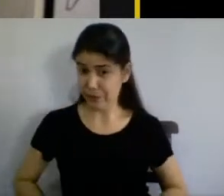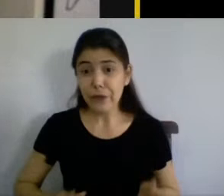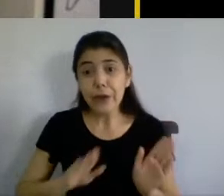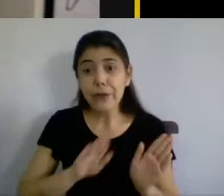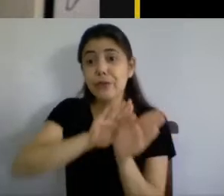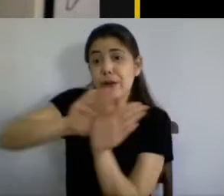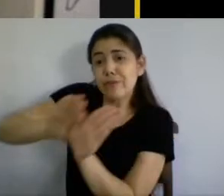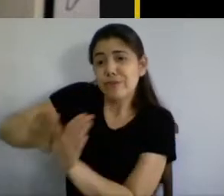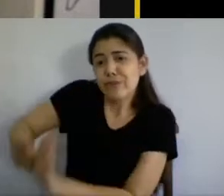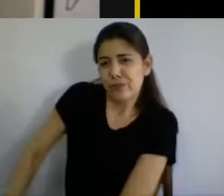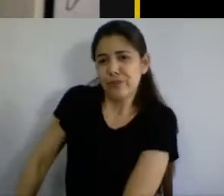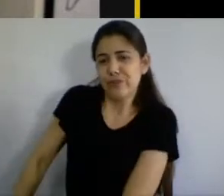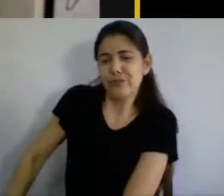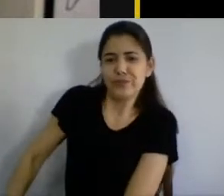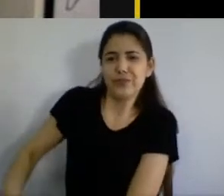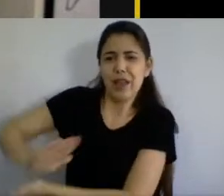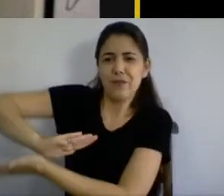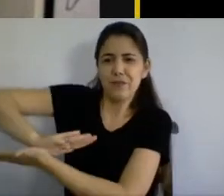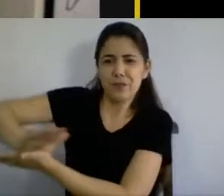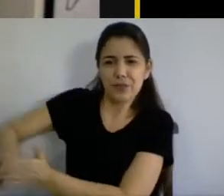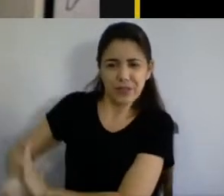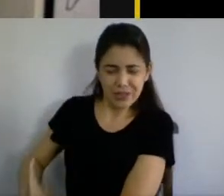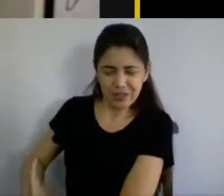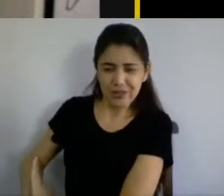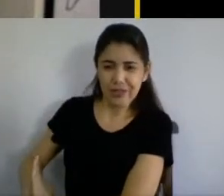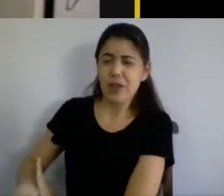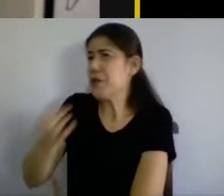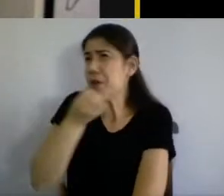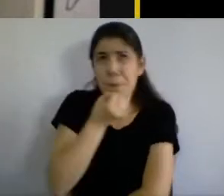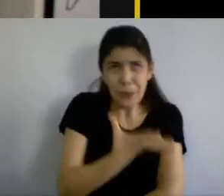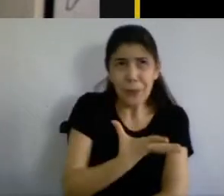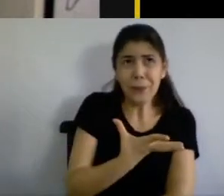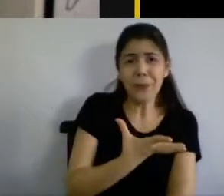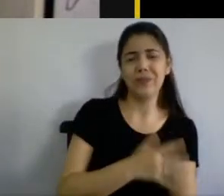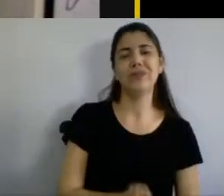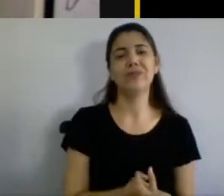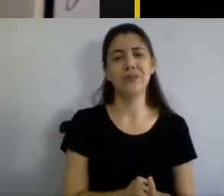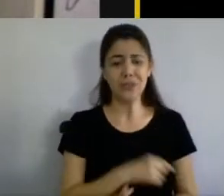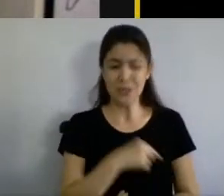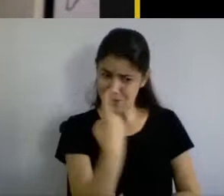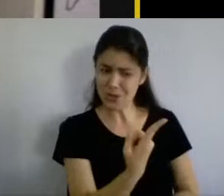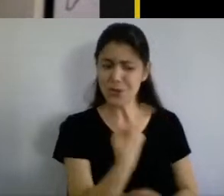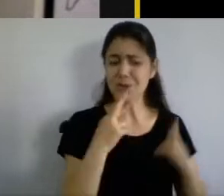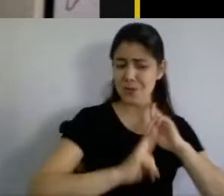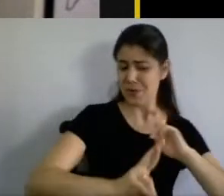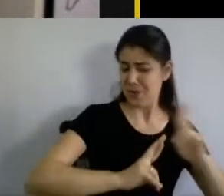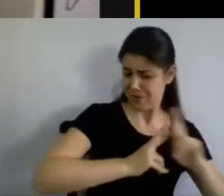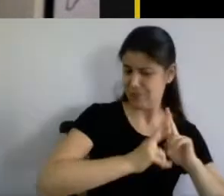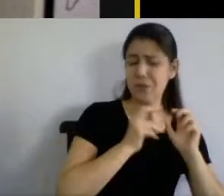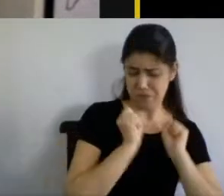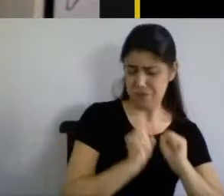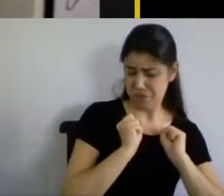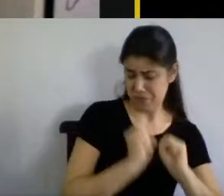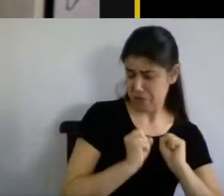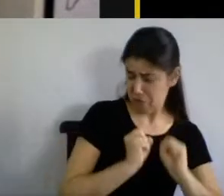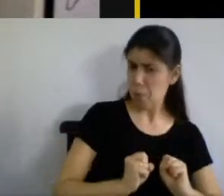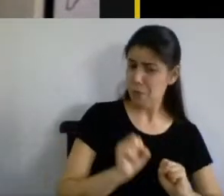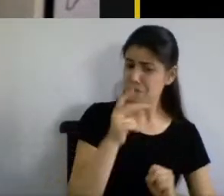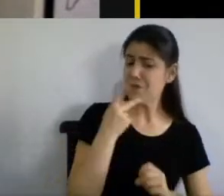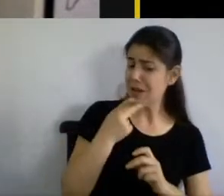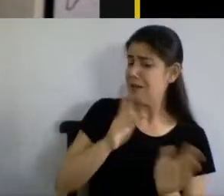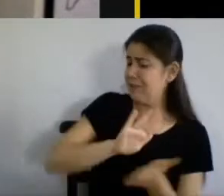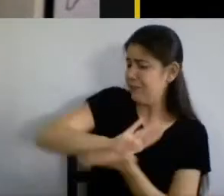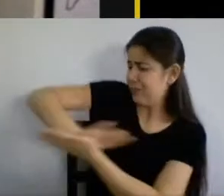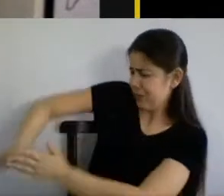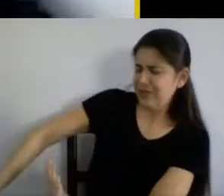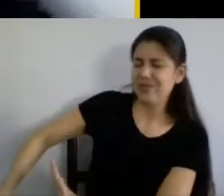bom. Quer dizer, a gente com a retórica já pode dizer essas coisas. Não sei se eu te respondo, mas eu pensaria isso.